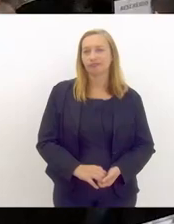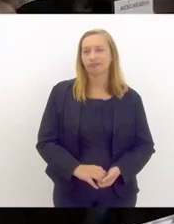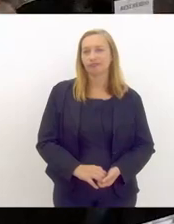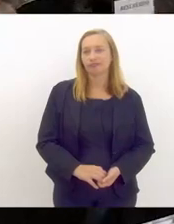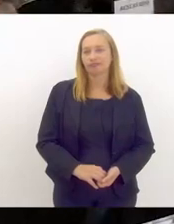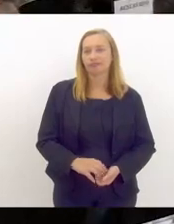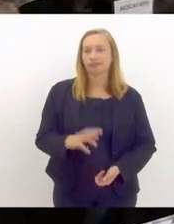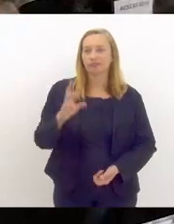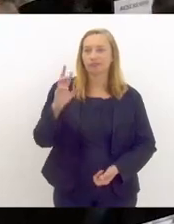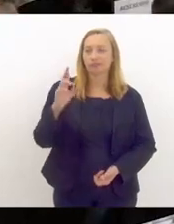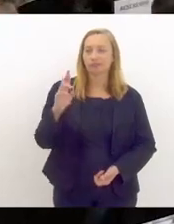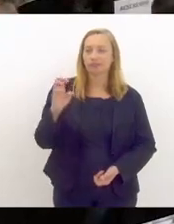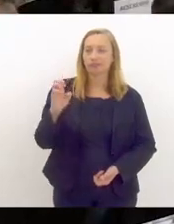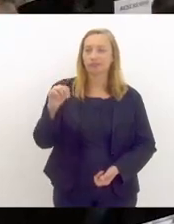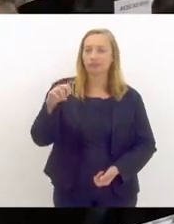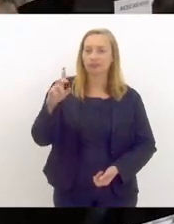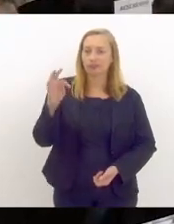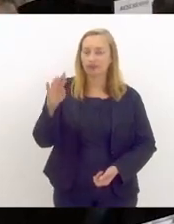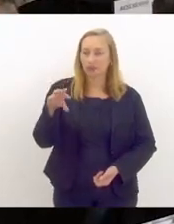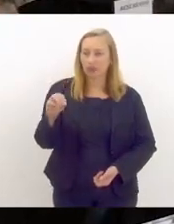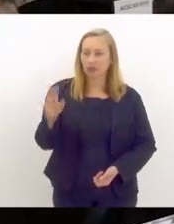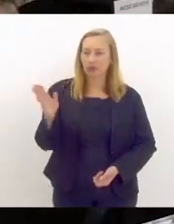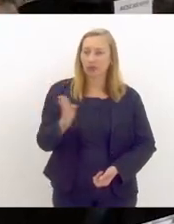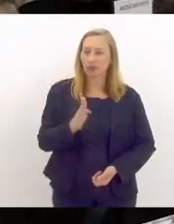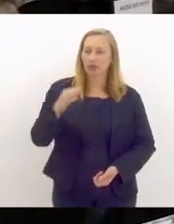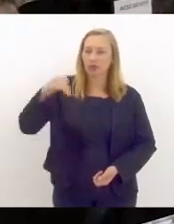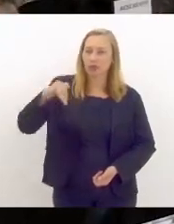Renato Miranda.